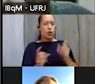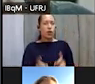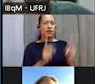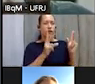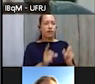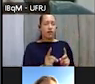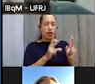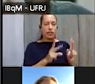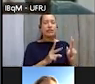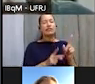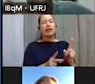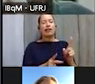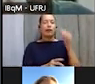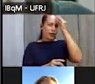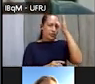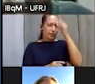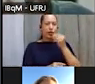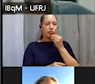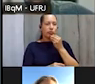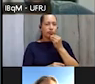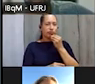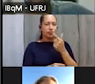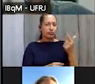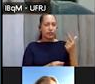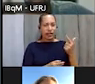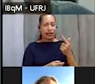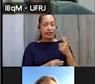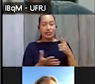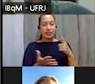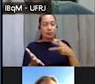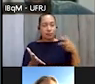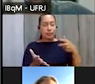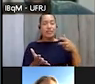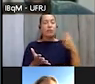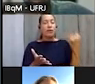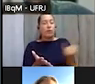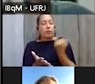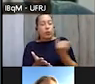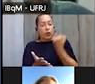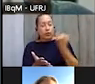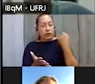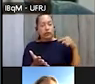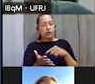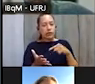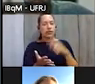uma falta de conhecimento e de entendimento da importância disso, algo até bem, né,